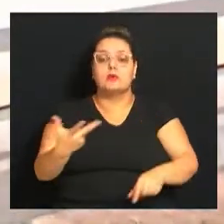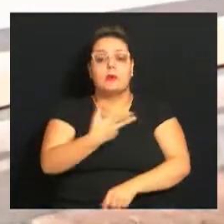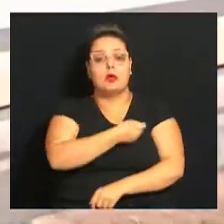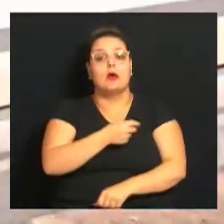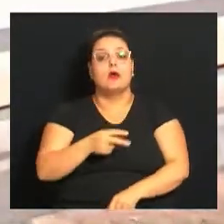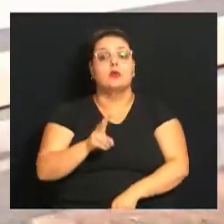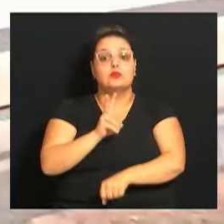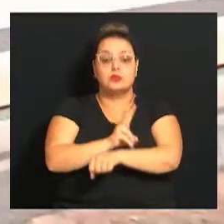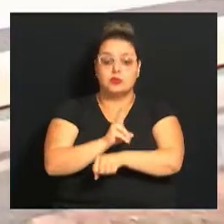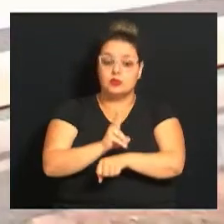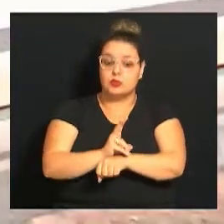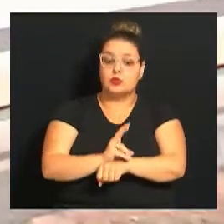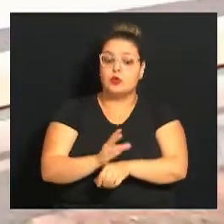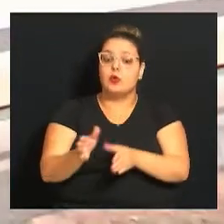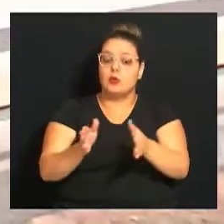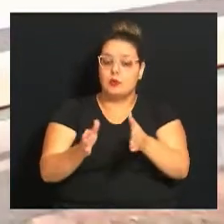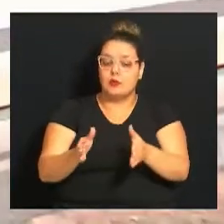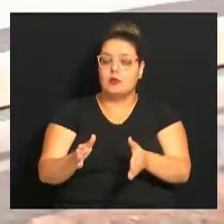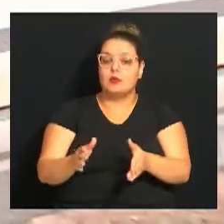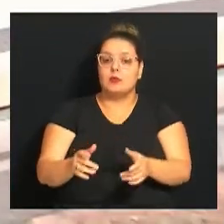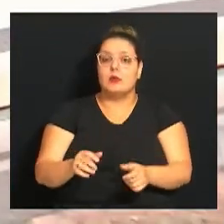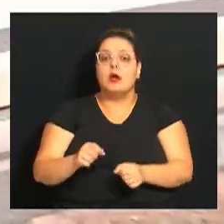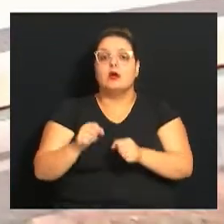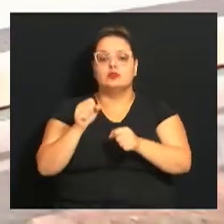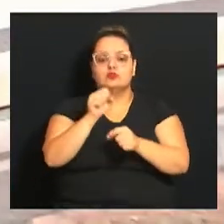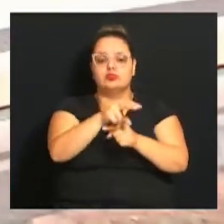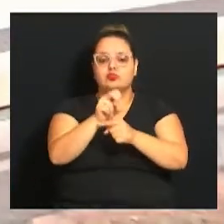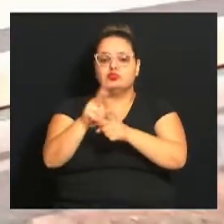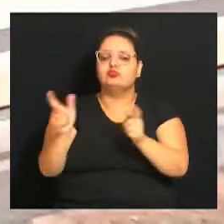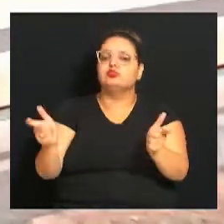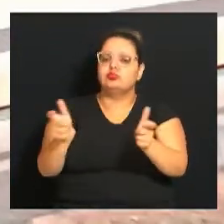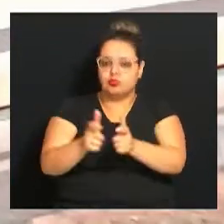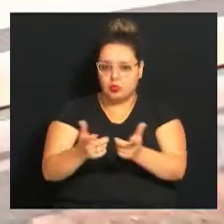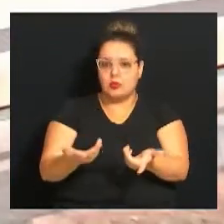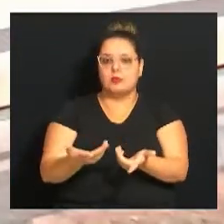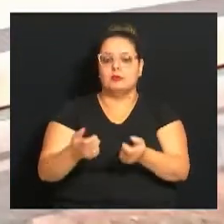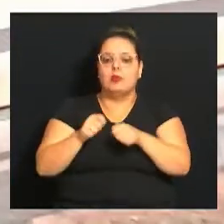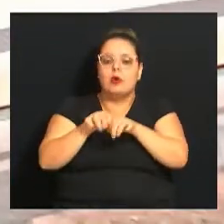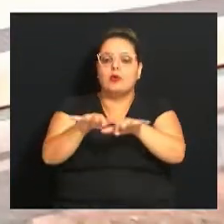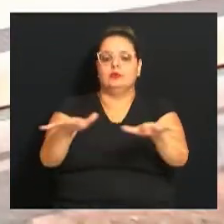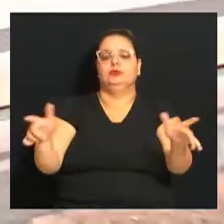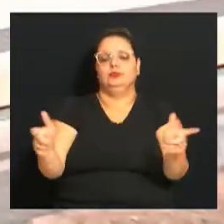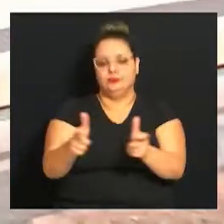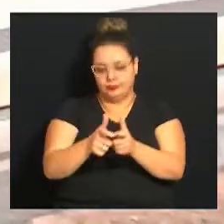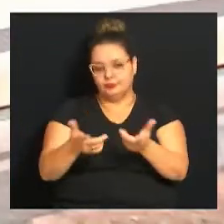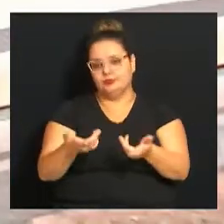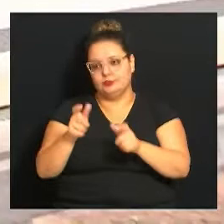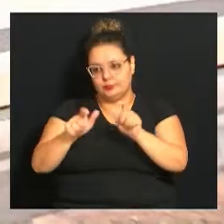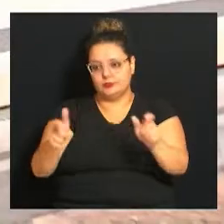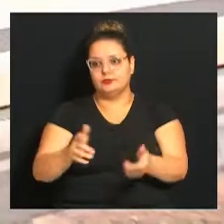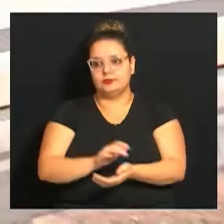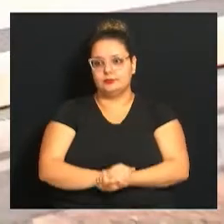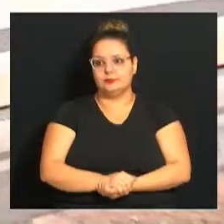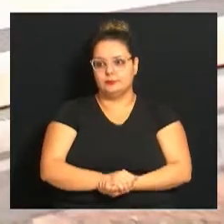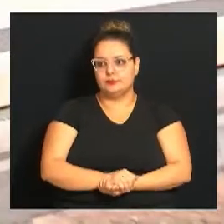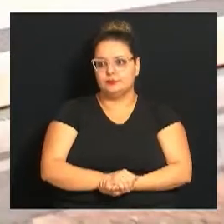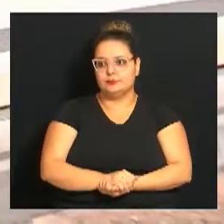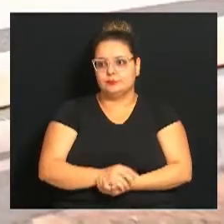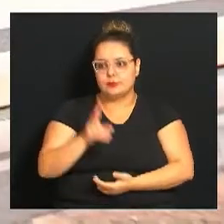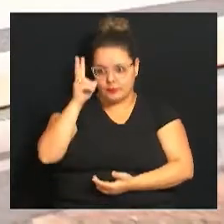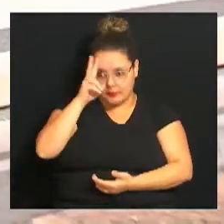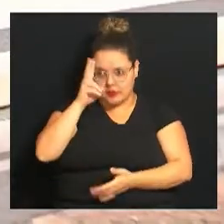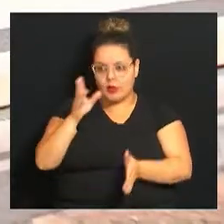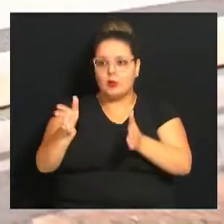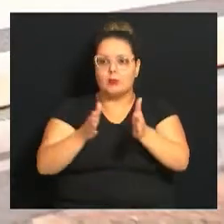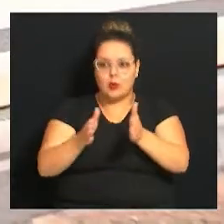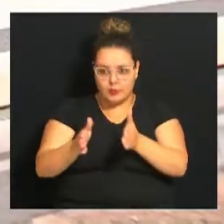tempo oportuno, para diminuir a circulação viral e diminuir a transmissão dos vírus para as outras pessoas. E lembrando que nós estamos num momento também